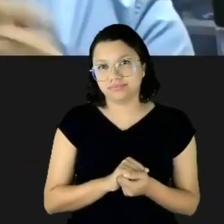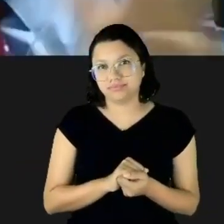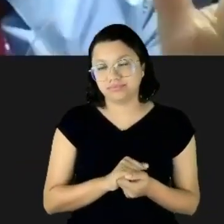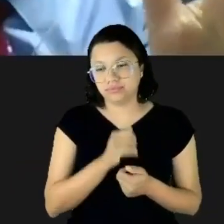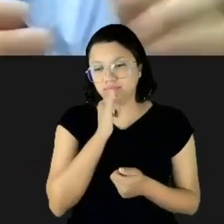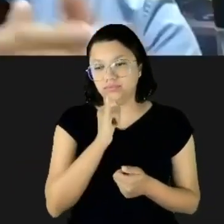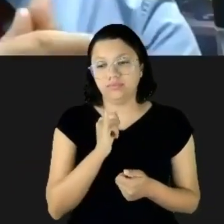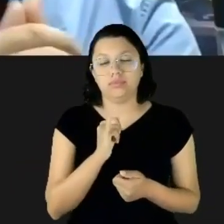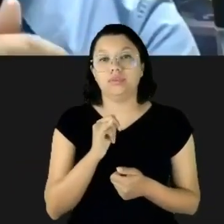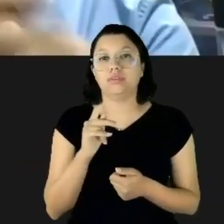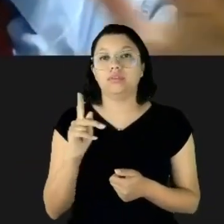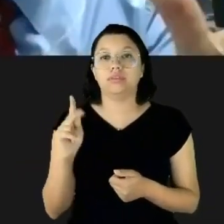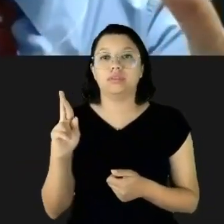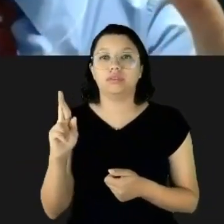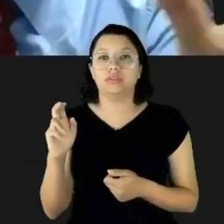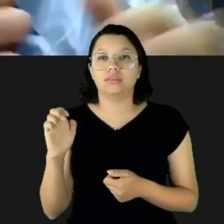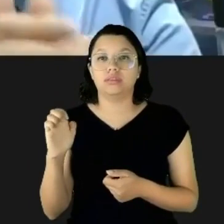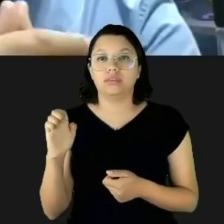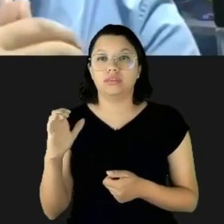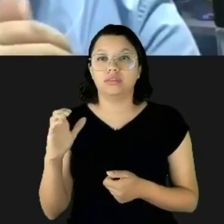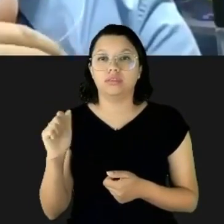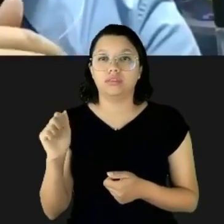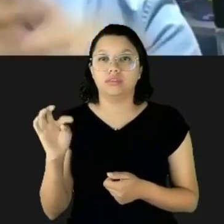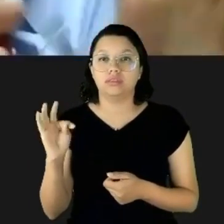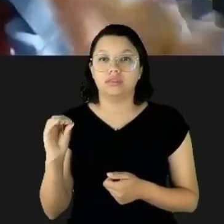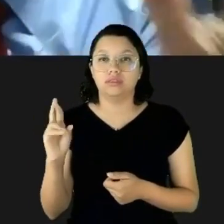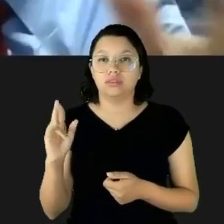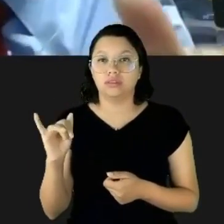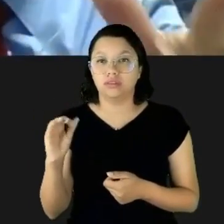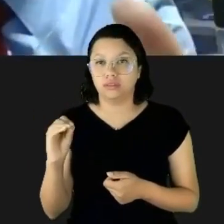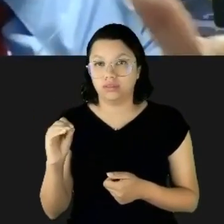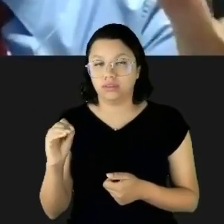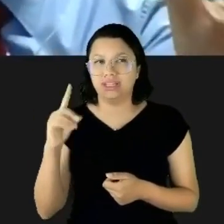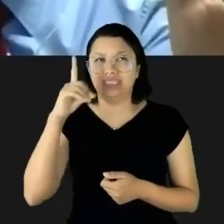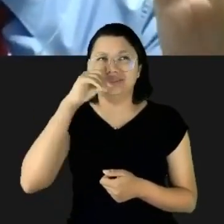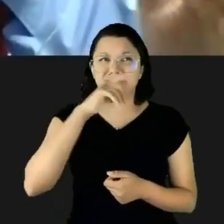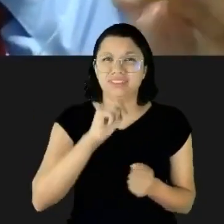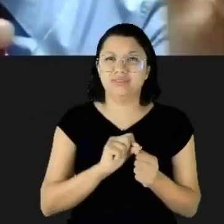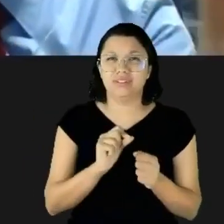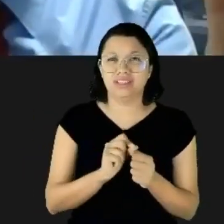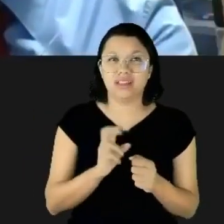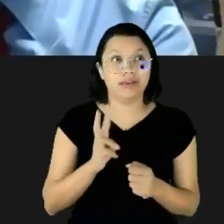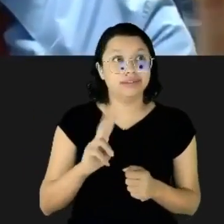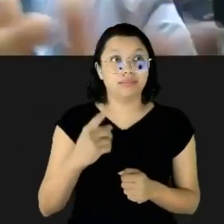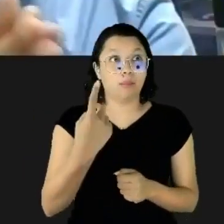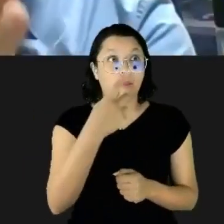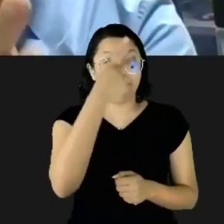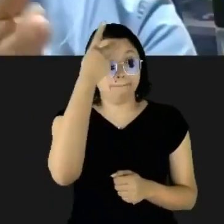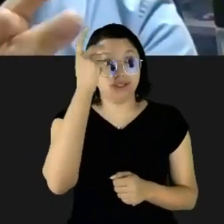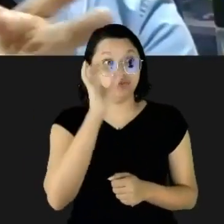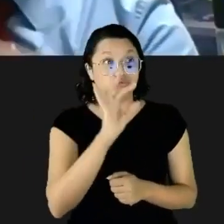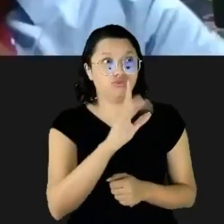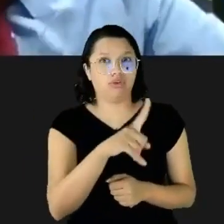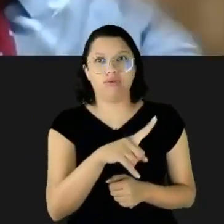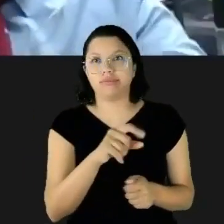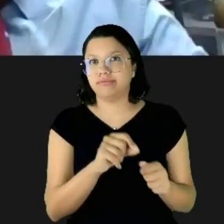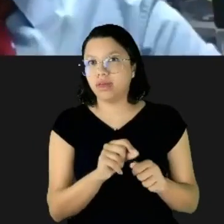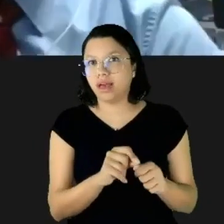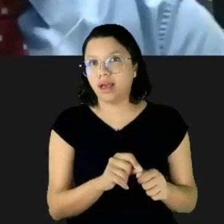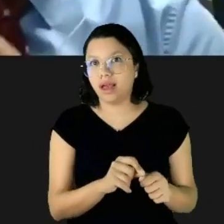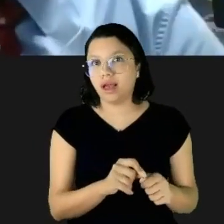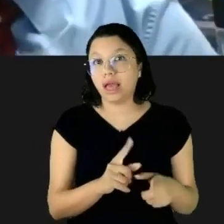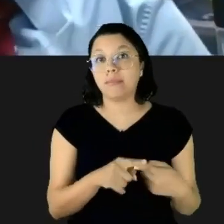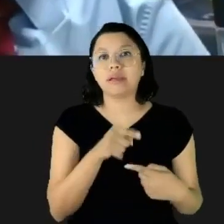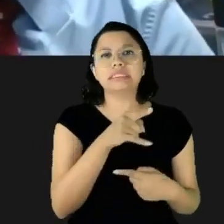por exemplo, precatório, precatório é um negócio difícil de fazer, sempre é uma pessoa só que faz, máximo duas, aquela pessoa